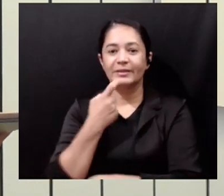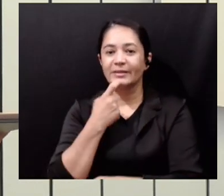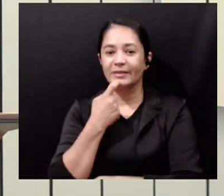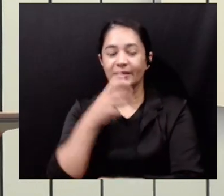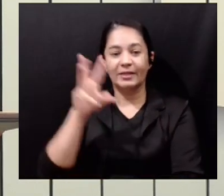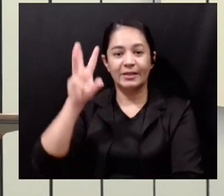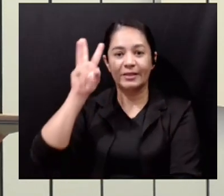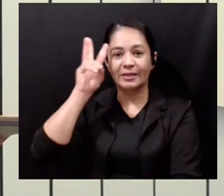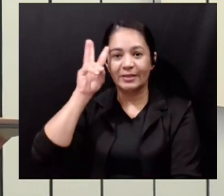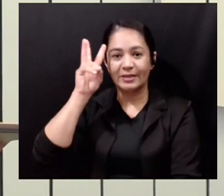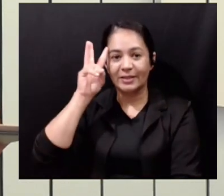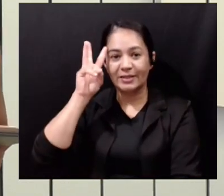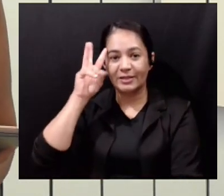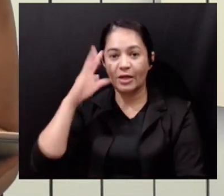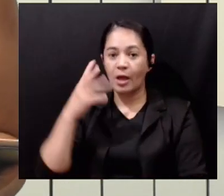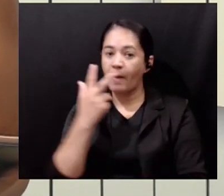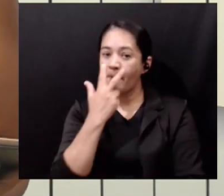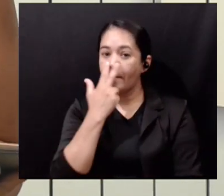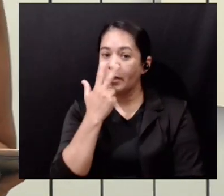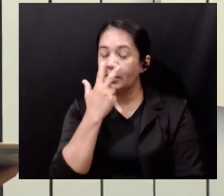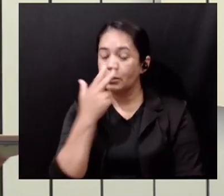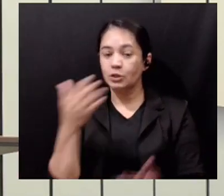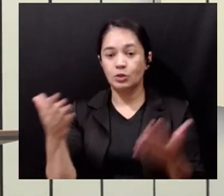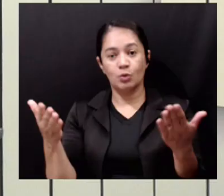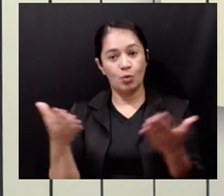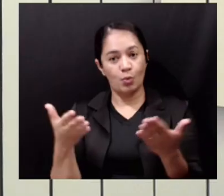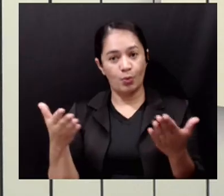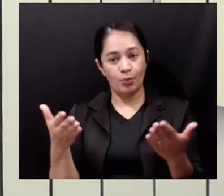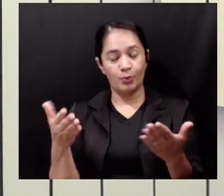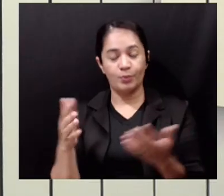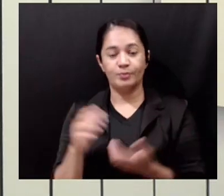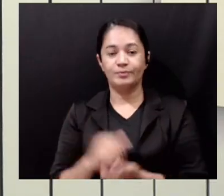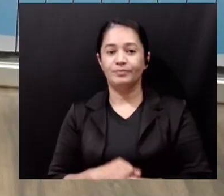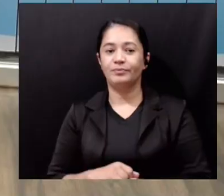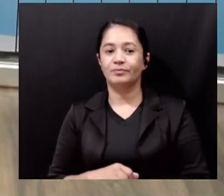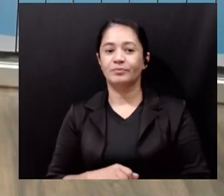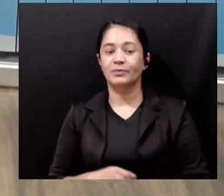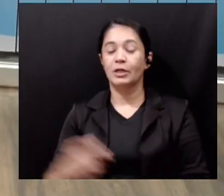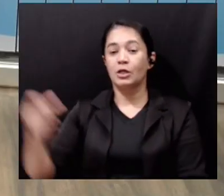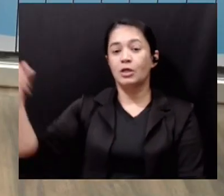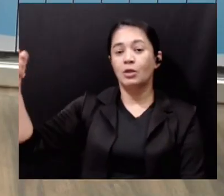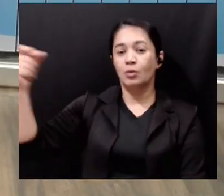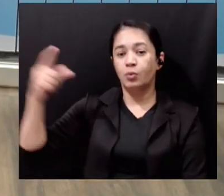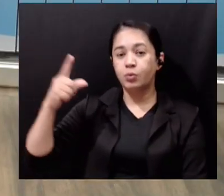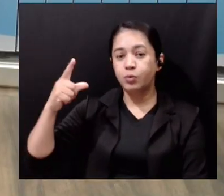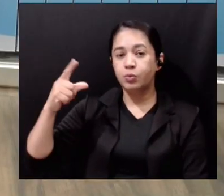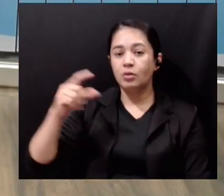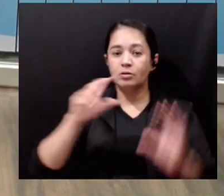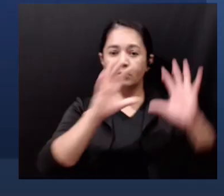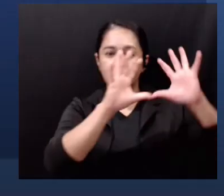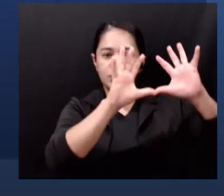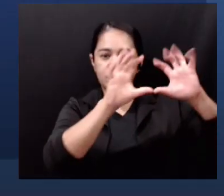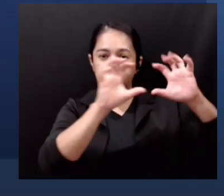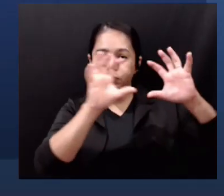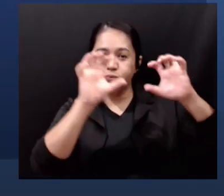será parecido com o de hoje. Olha só, sol com algumas nuvens e